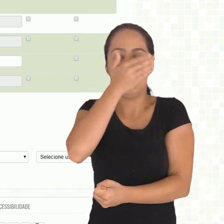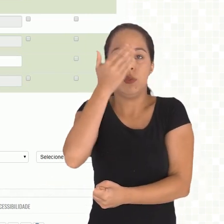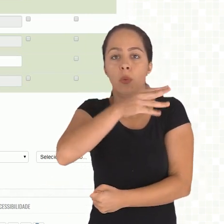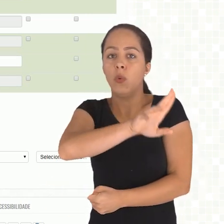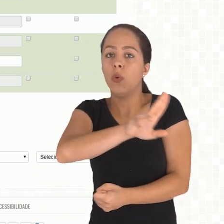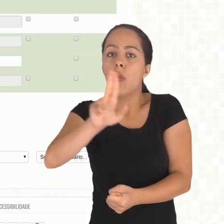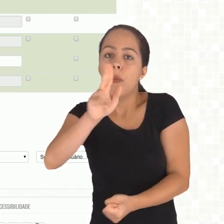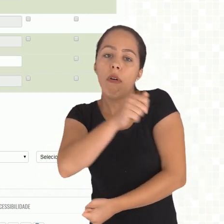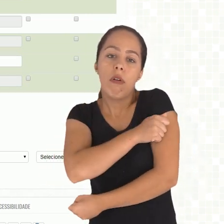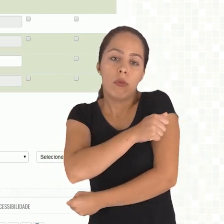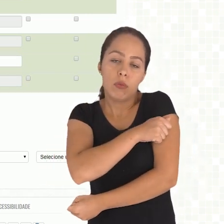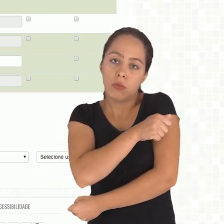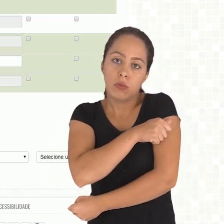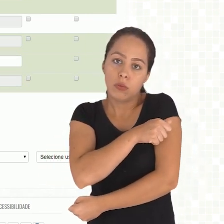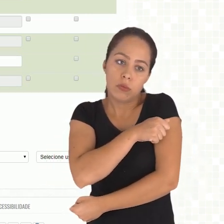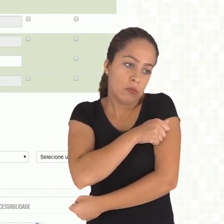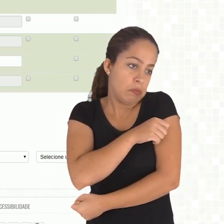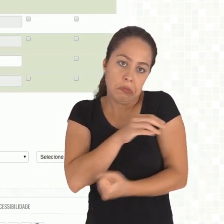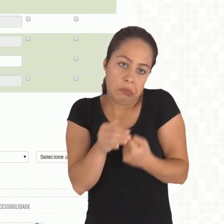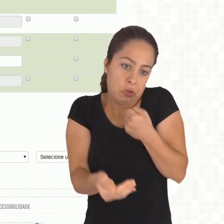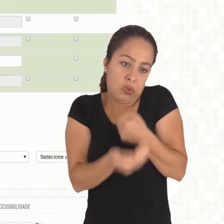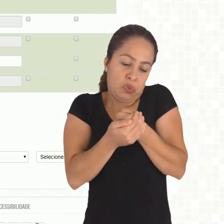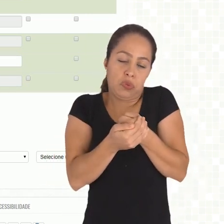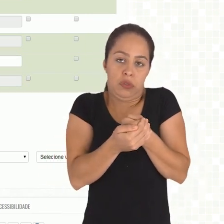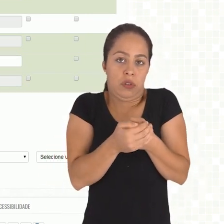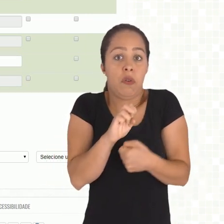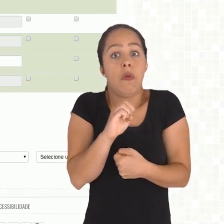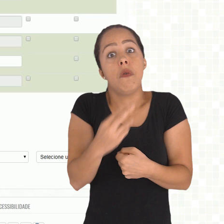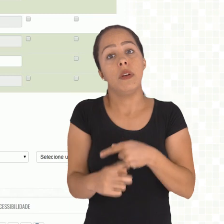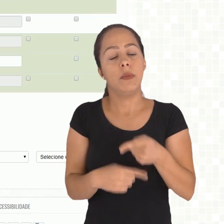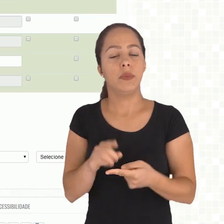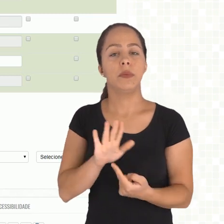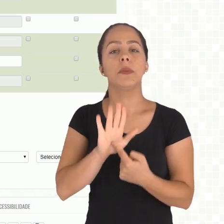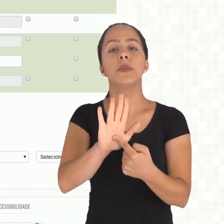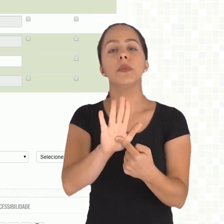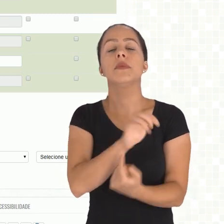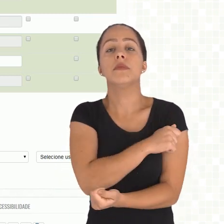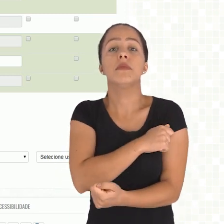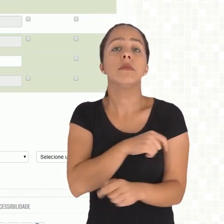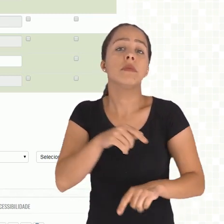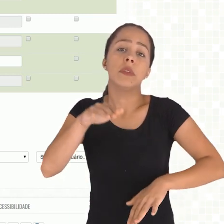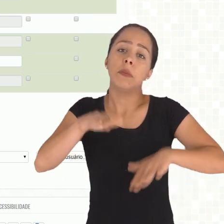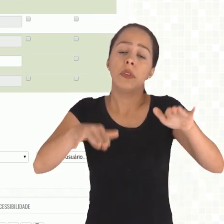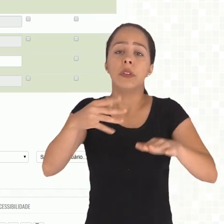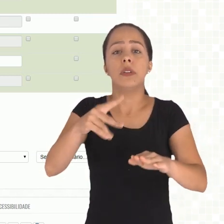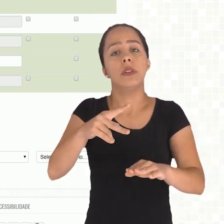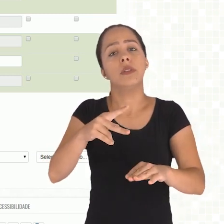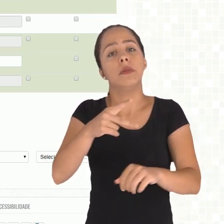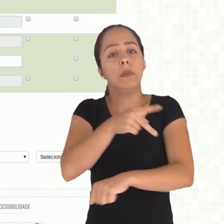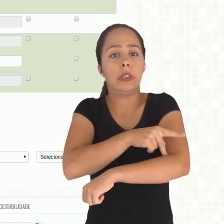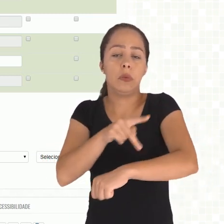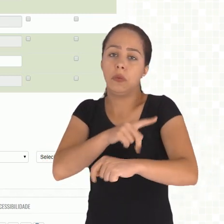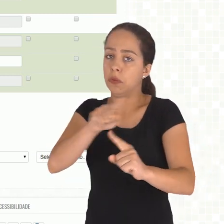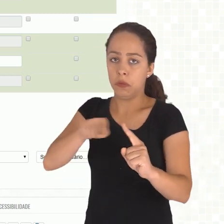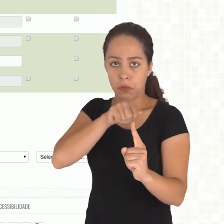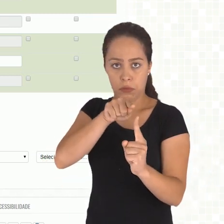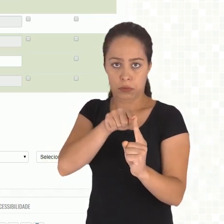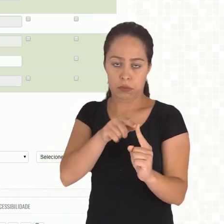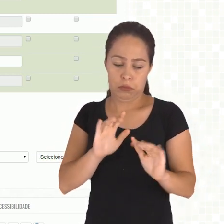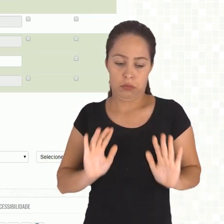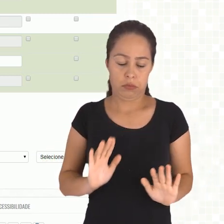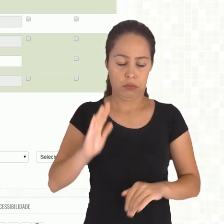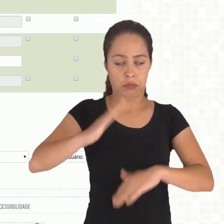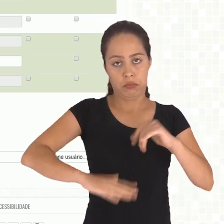mas que o professor pode ter explicado para você e conteudista que esse item onde você deve dar a nota não então você pode